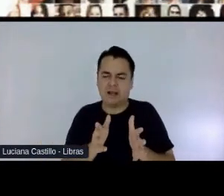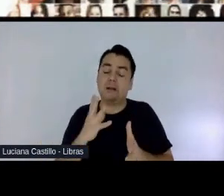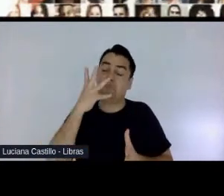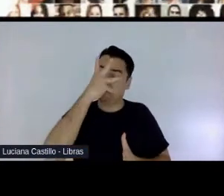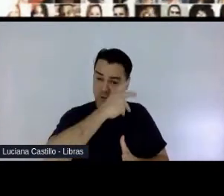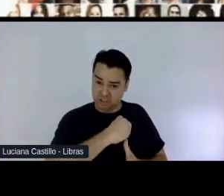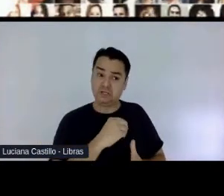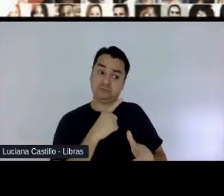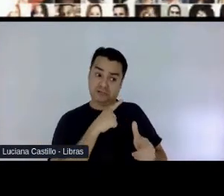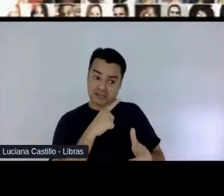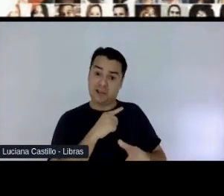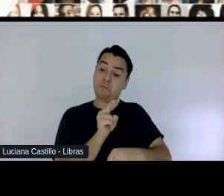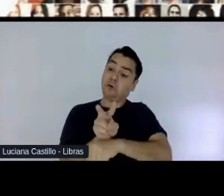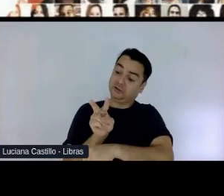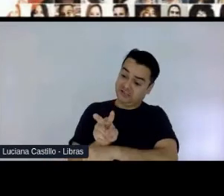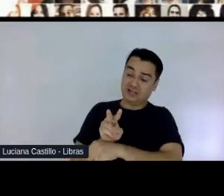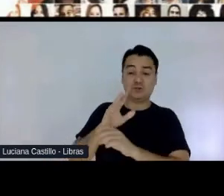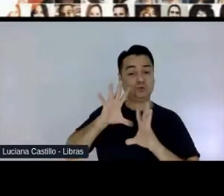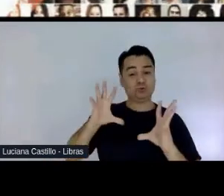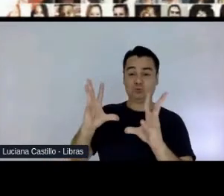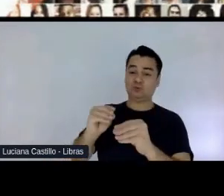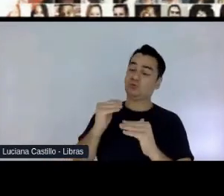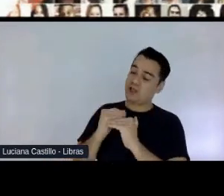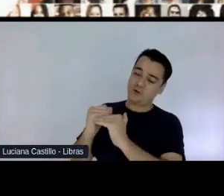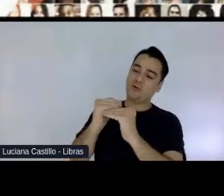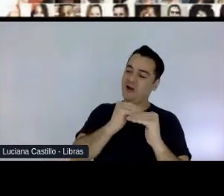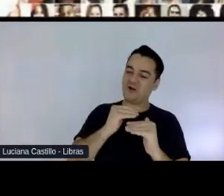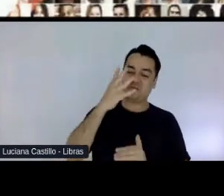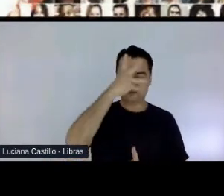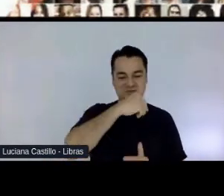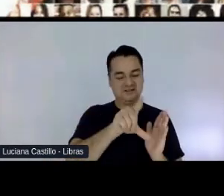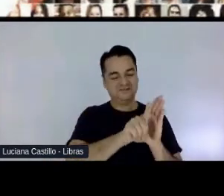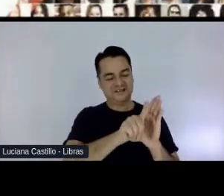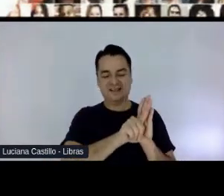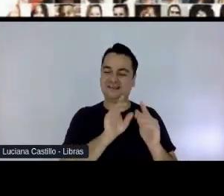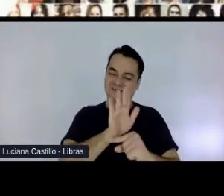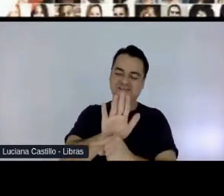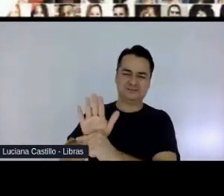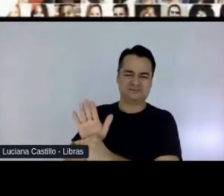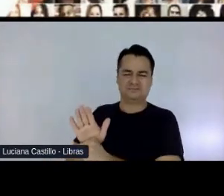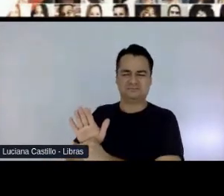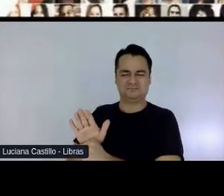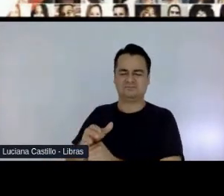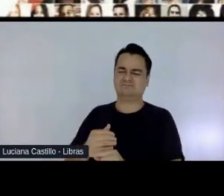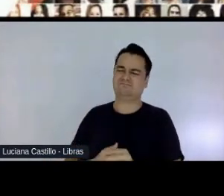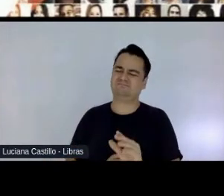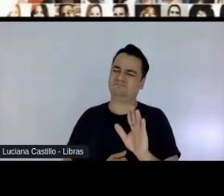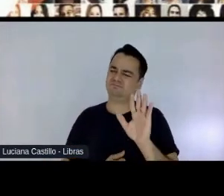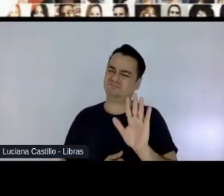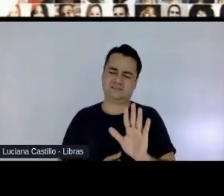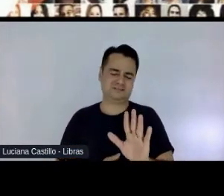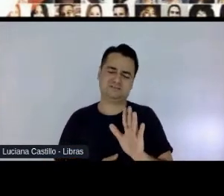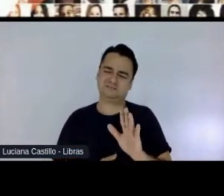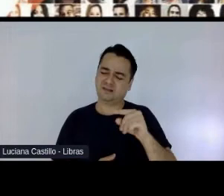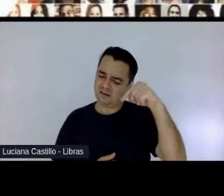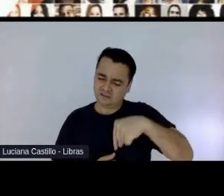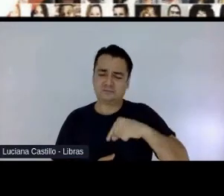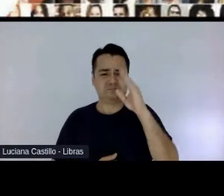bonito no papel, né? Apesar de tudo isso, assim como no Brasil, né, e outros países